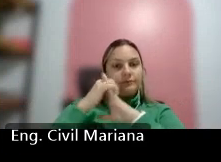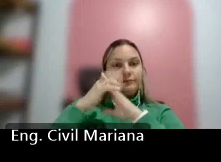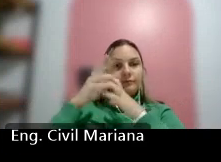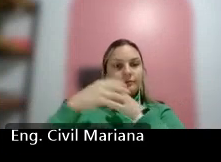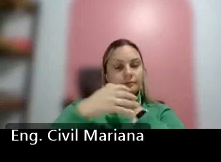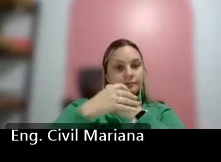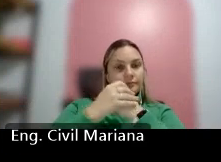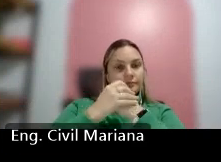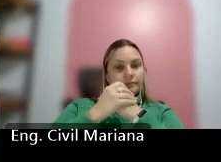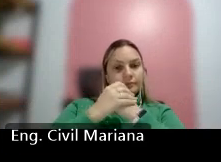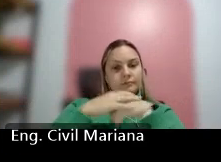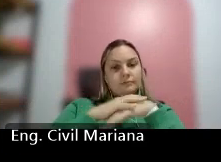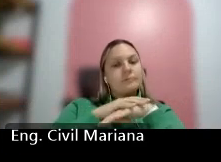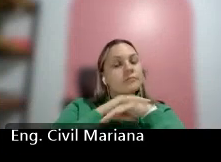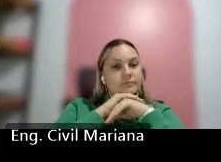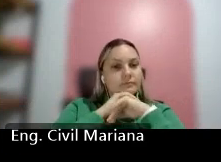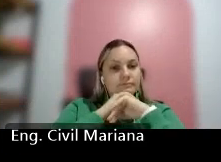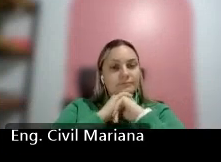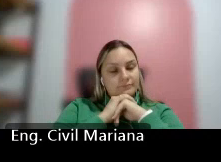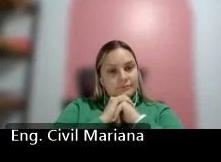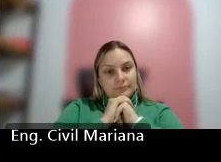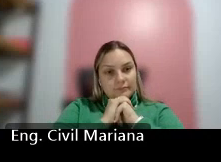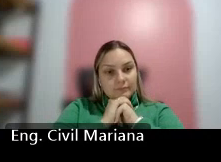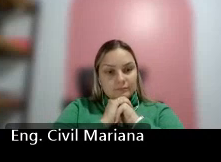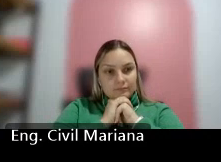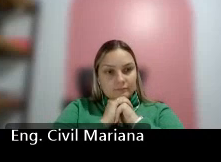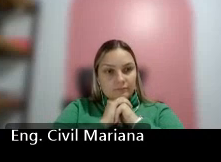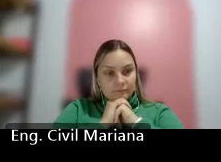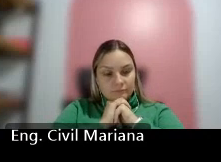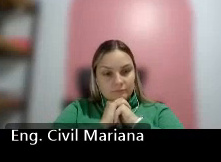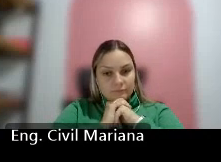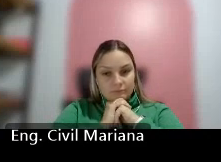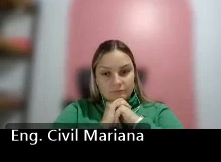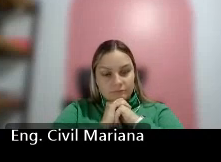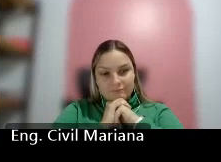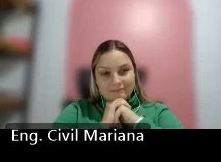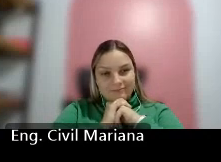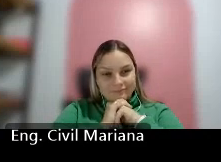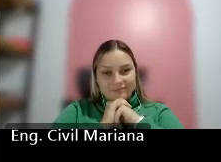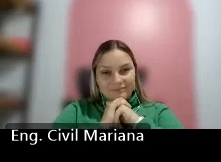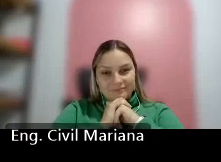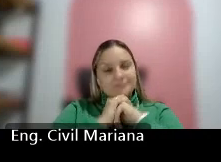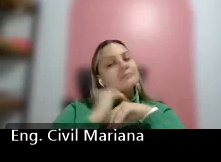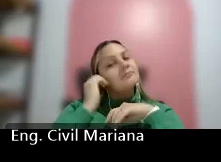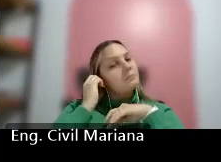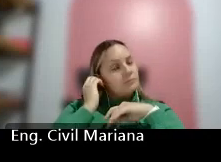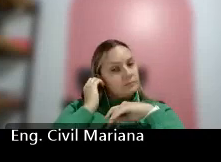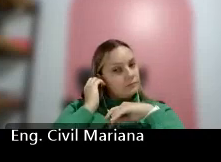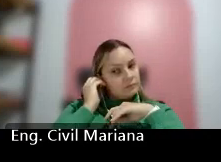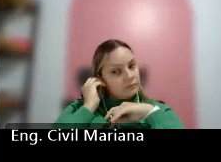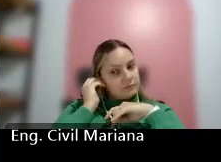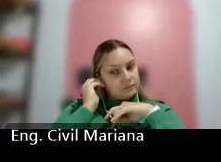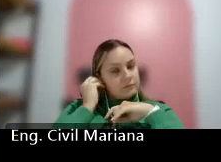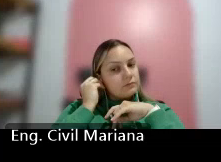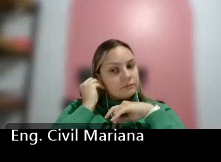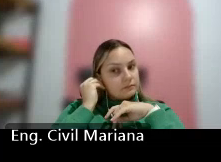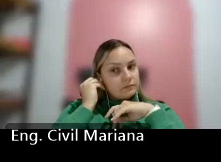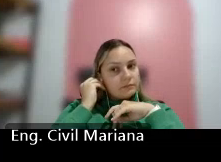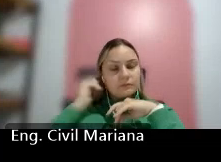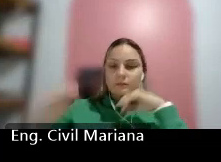gente autorizava a reforma naquela edificação. Eu falei, não, eu não autorizo, eu acabei de condenar o prédio